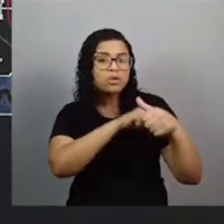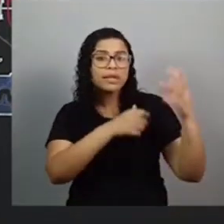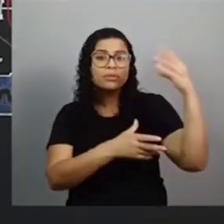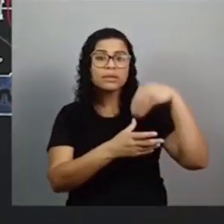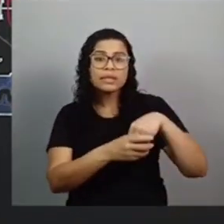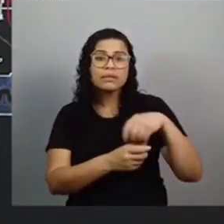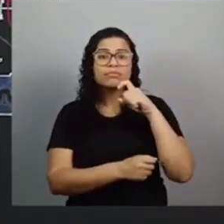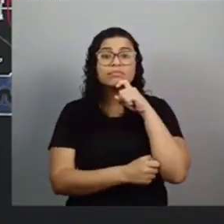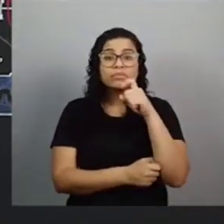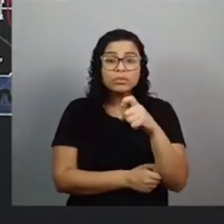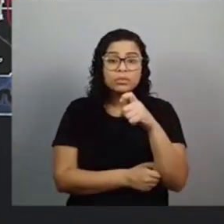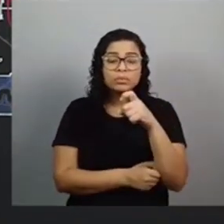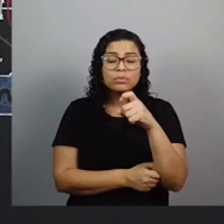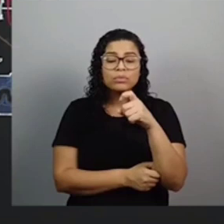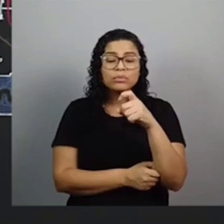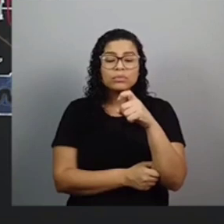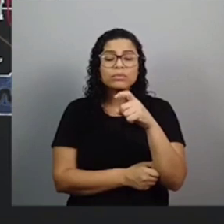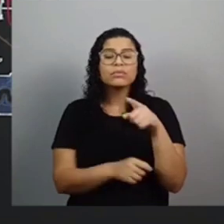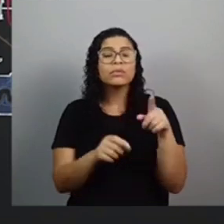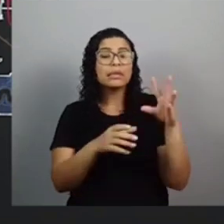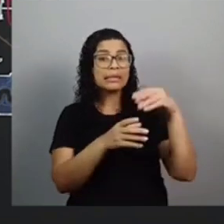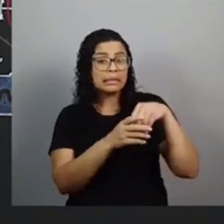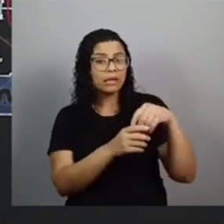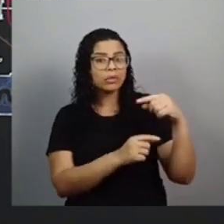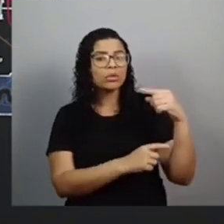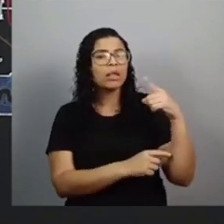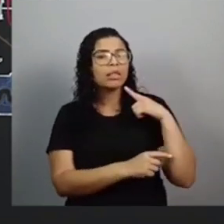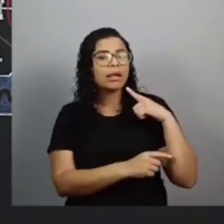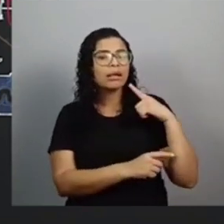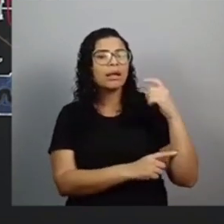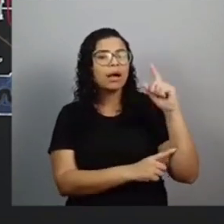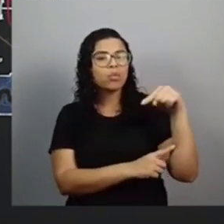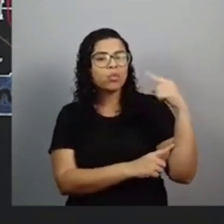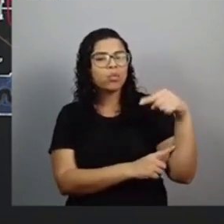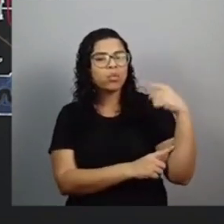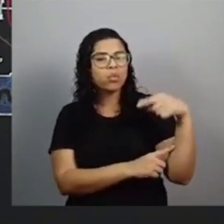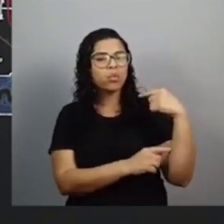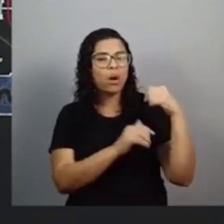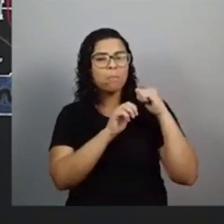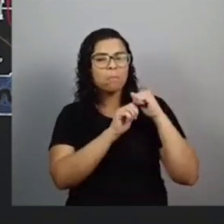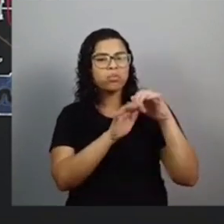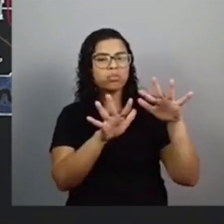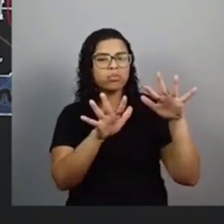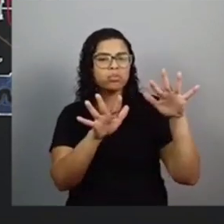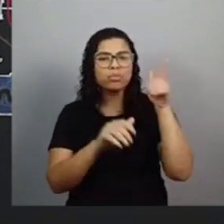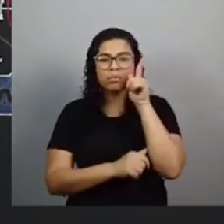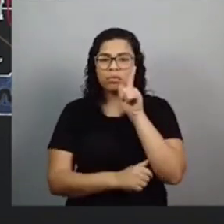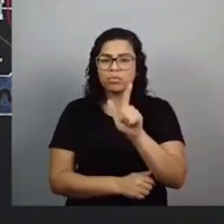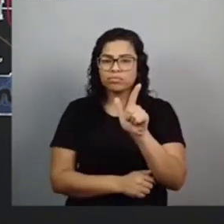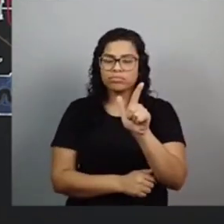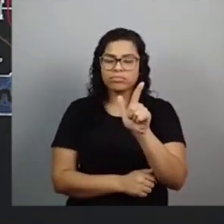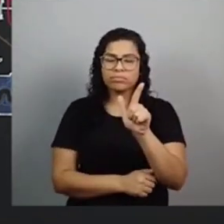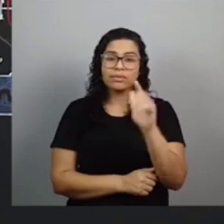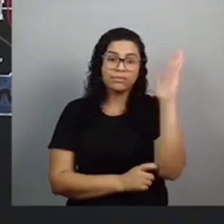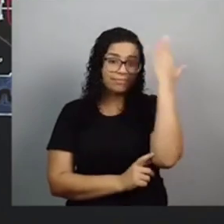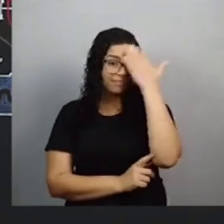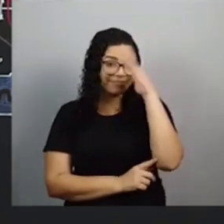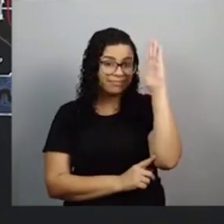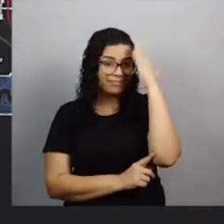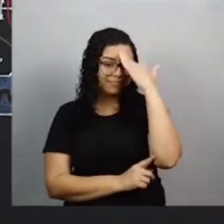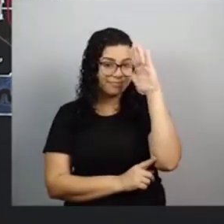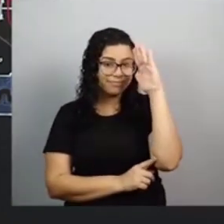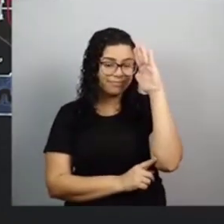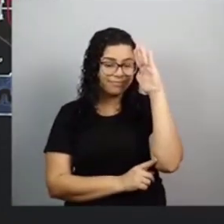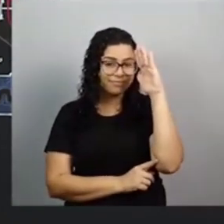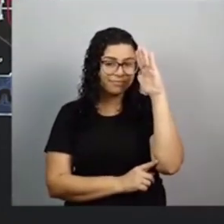tenho também um ventiladorzinho dentro do ar-condicionado para espalhar esse ar frio. Entendeu? É